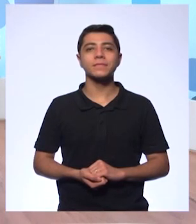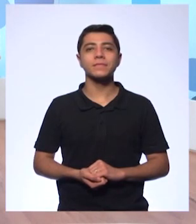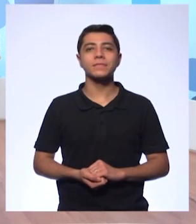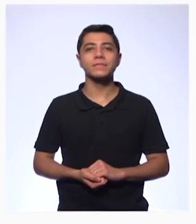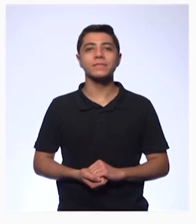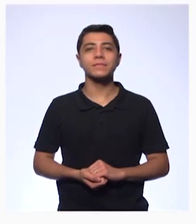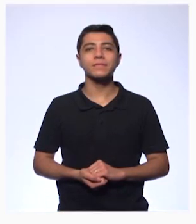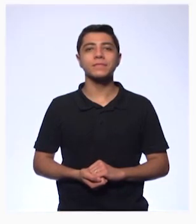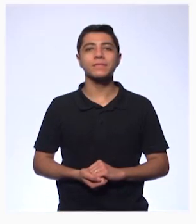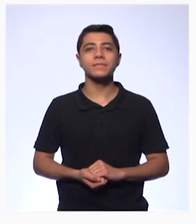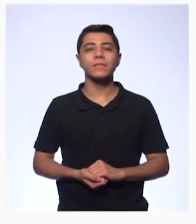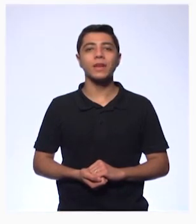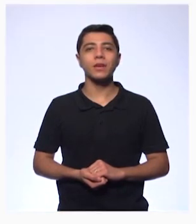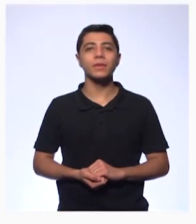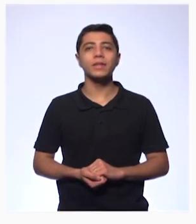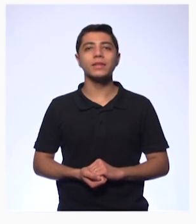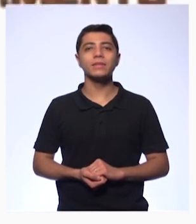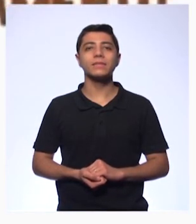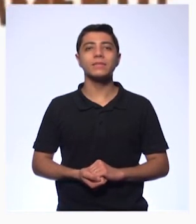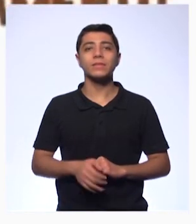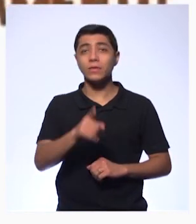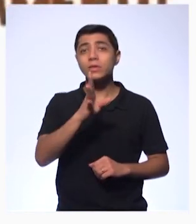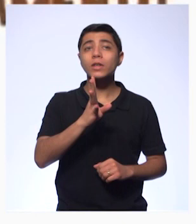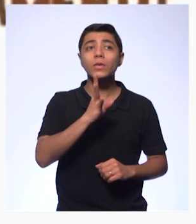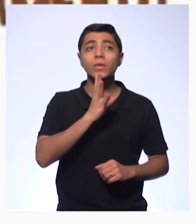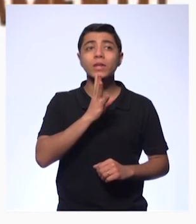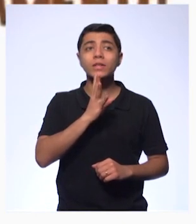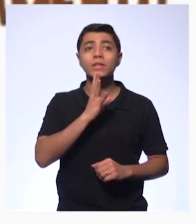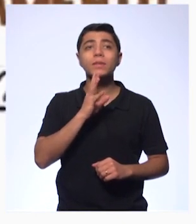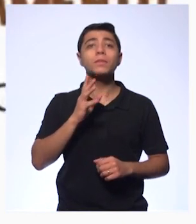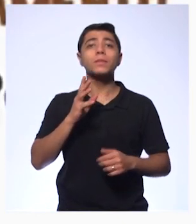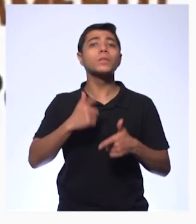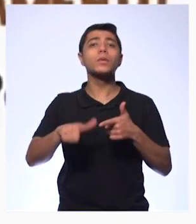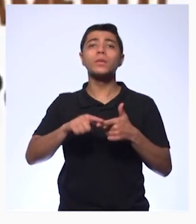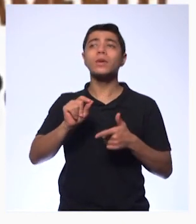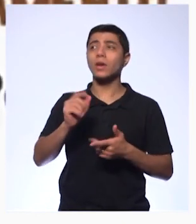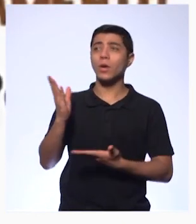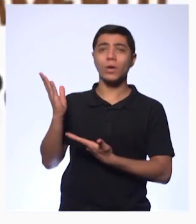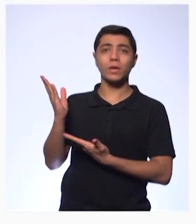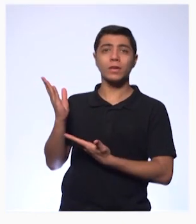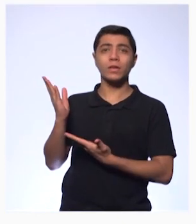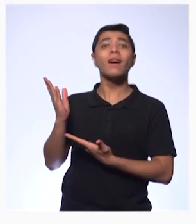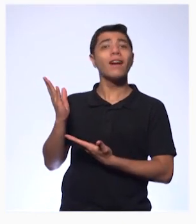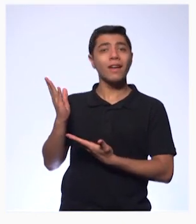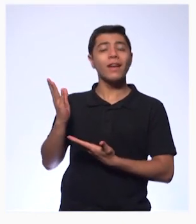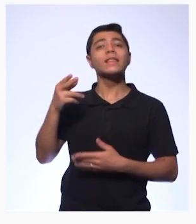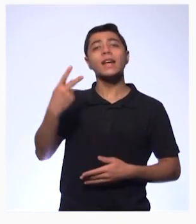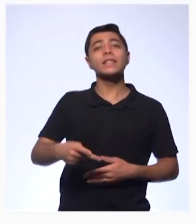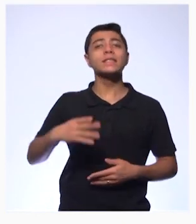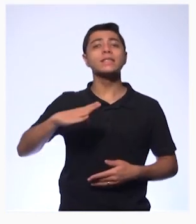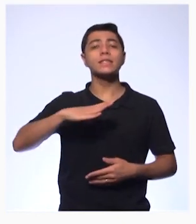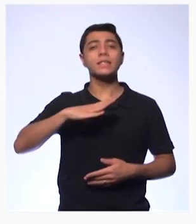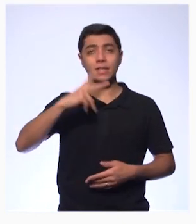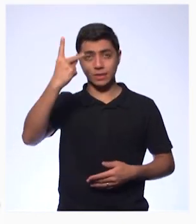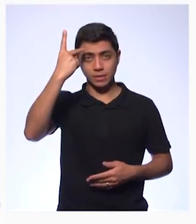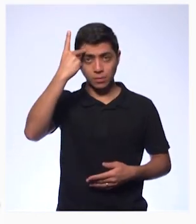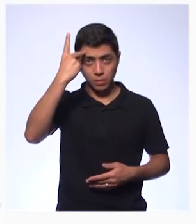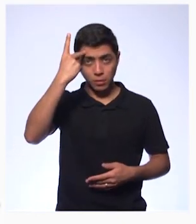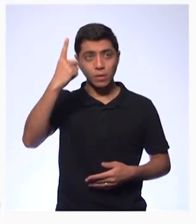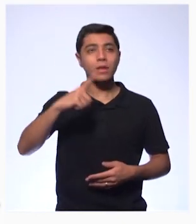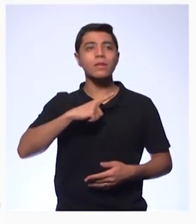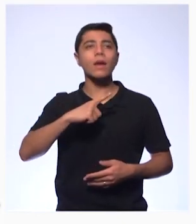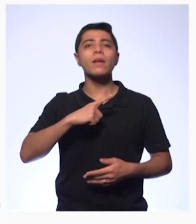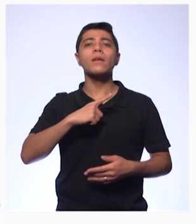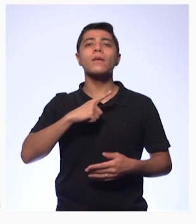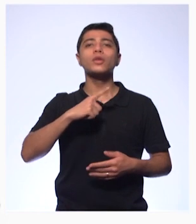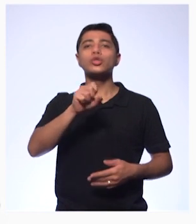Você conhece o mapeamento de risco de deslizamento e solapamento da cidade de São Paulo? São Paulo é dividida em 32 subprefeituras,